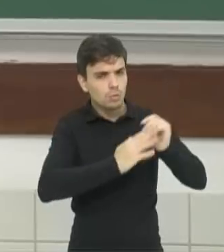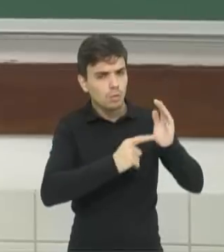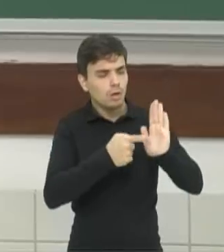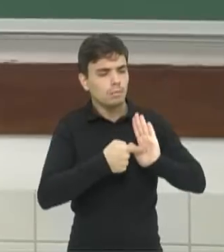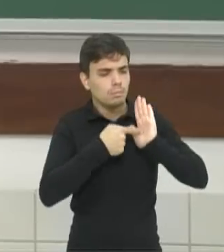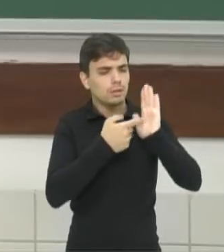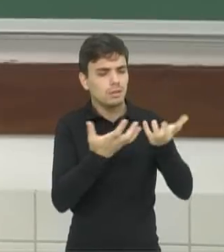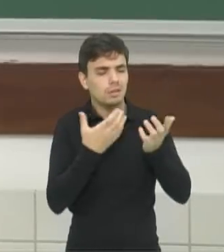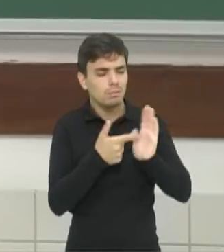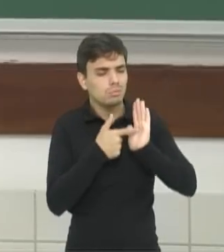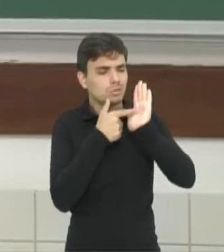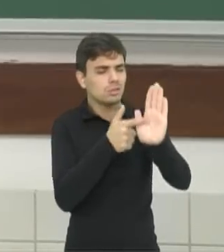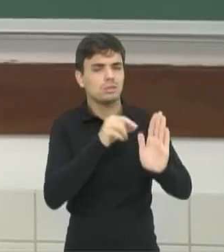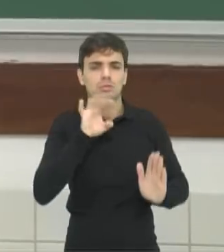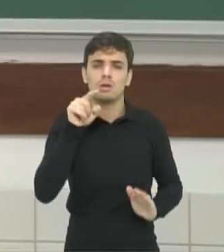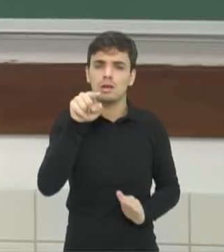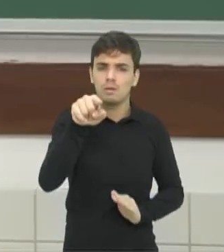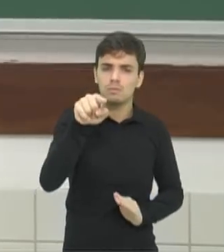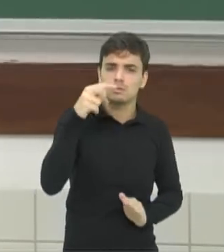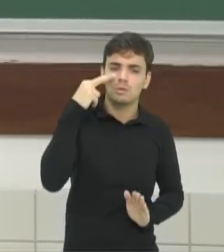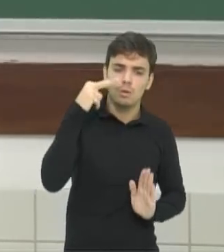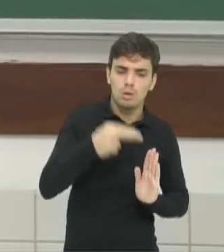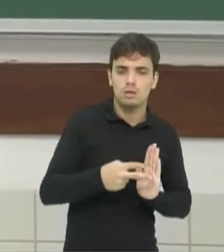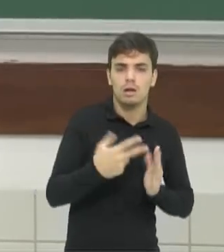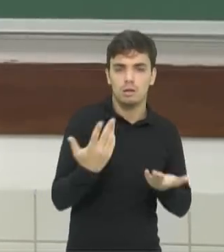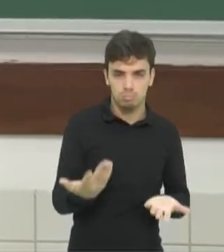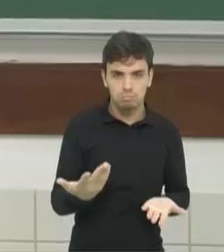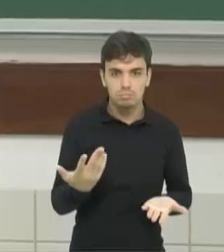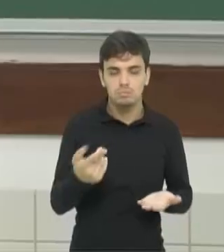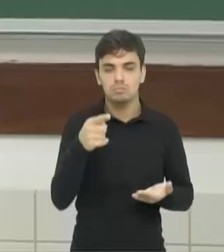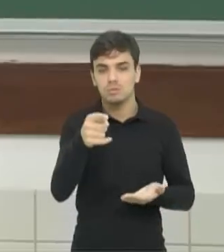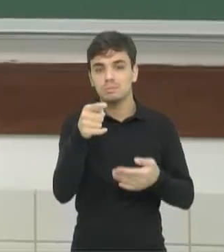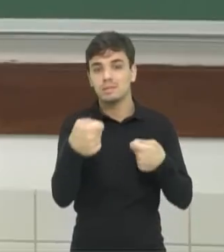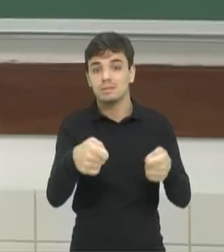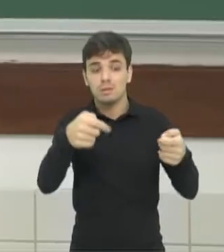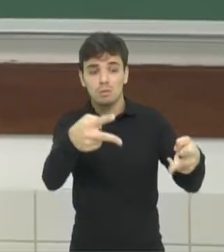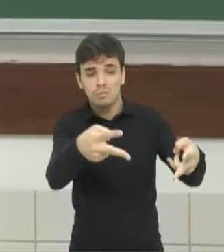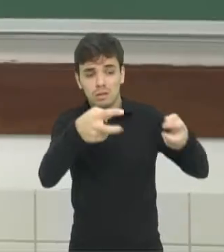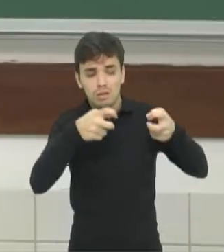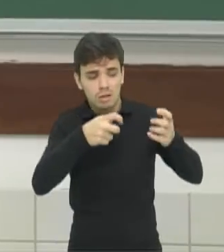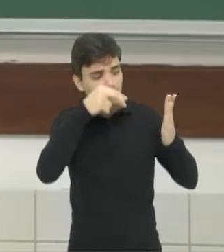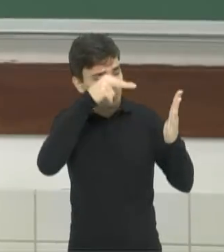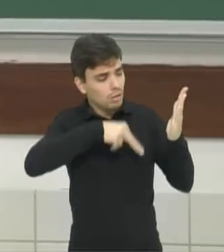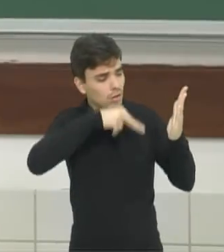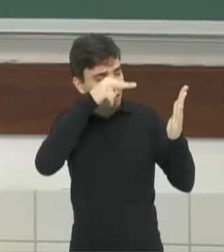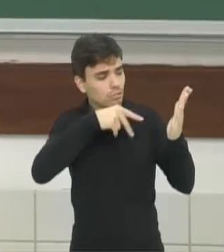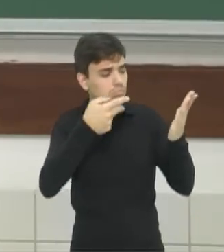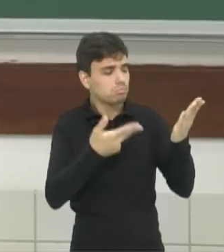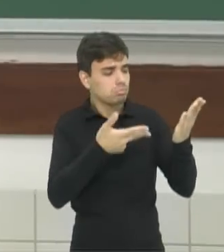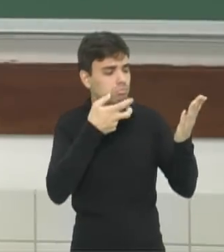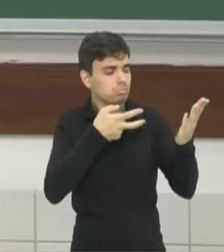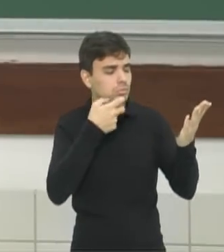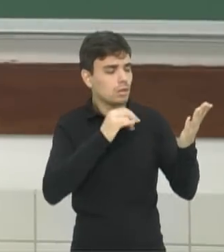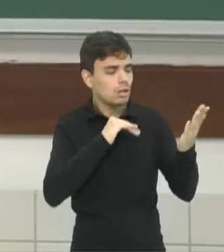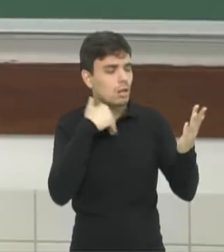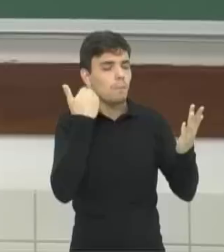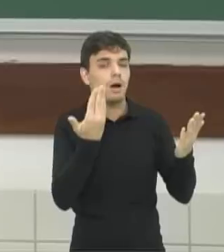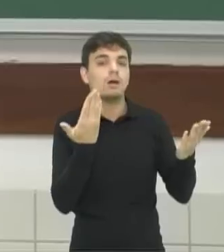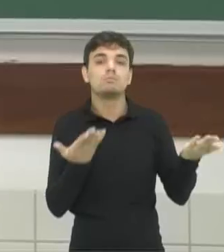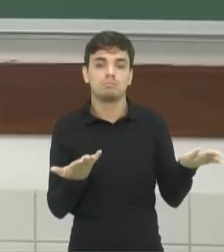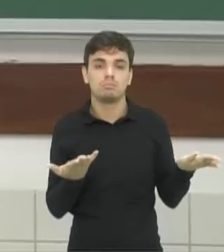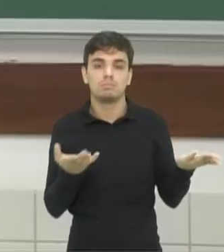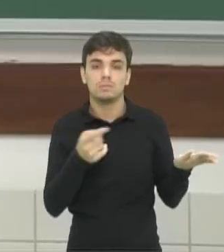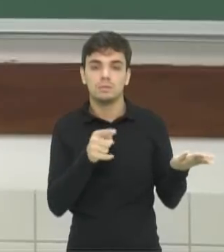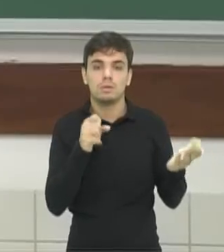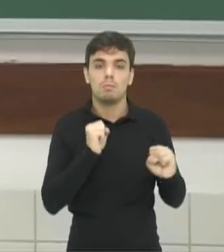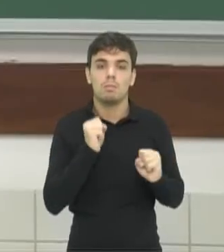que você está olhando. Então, você tem que olhar, observar a obra e ainda tem, digamos, algo além disso, ou seja, algo